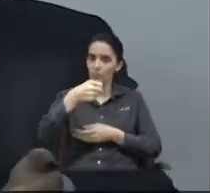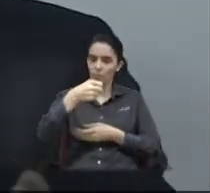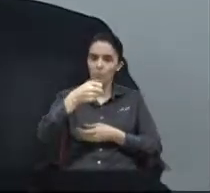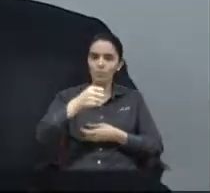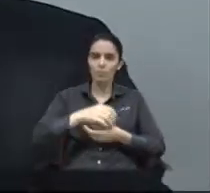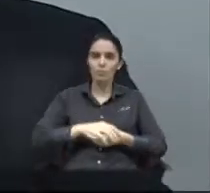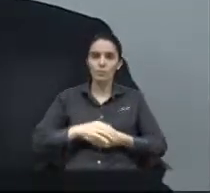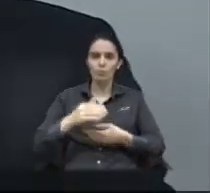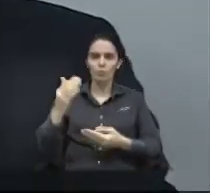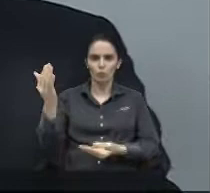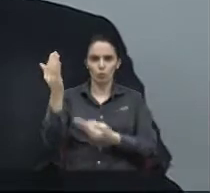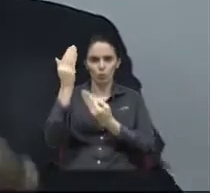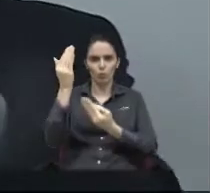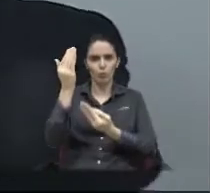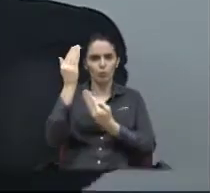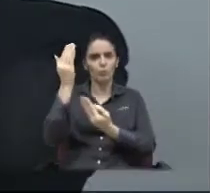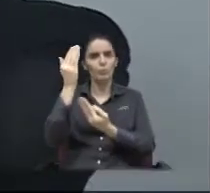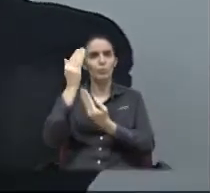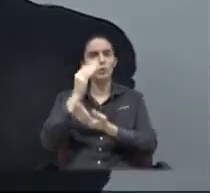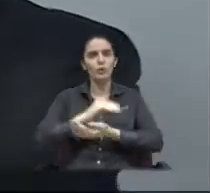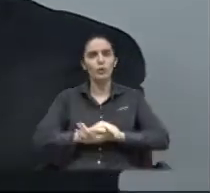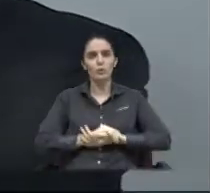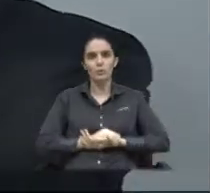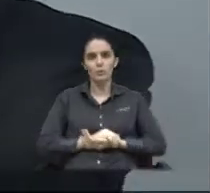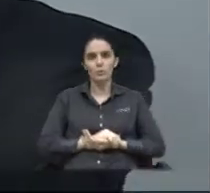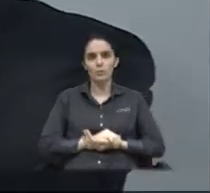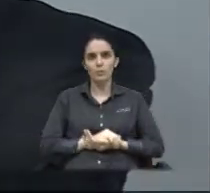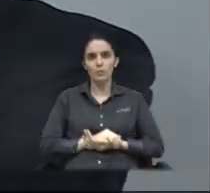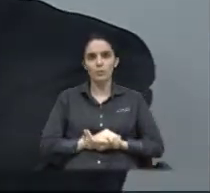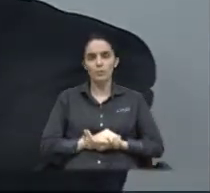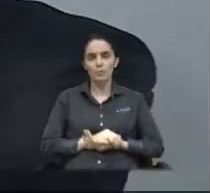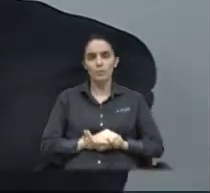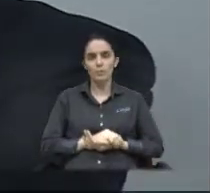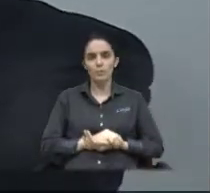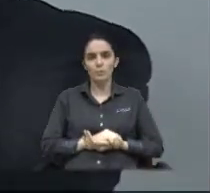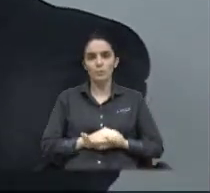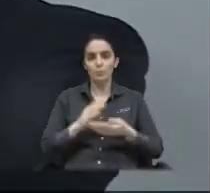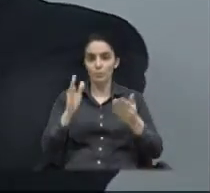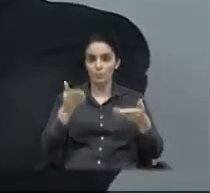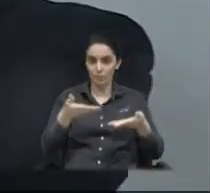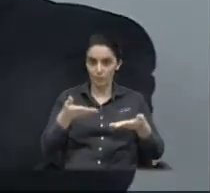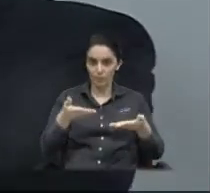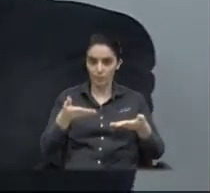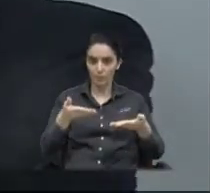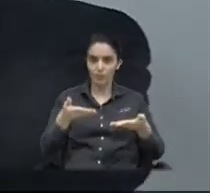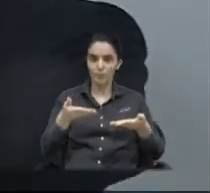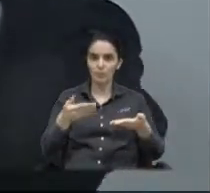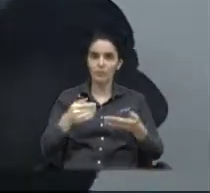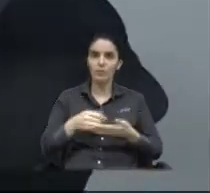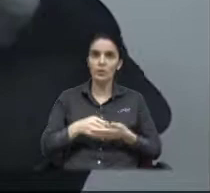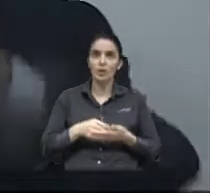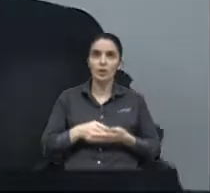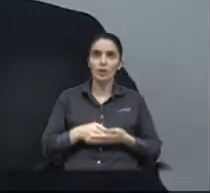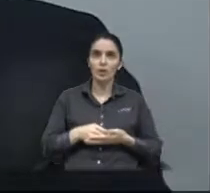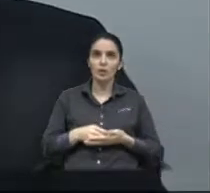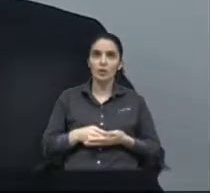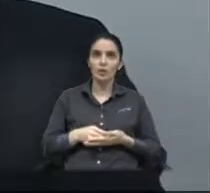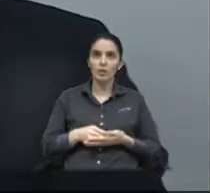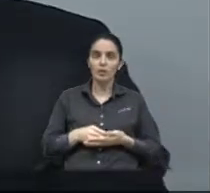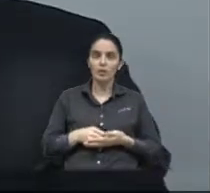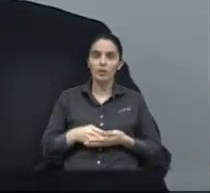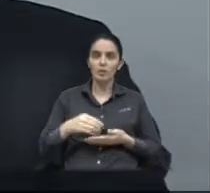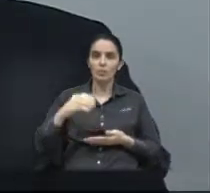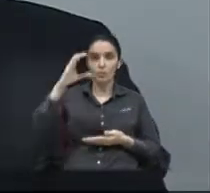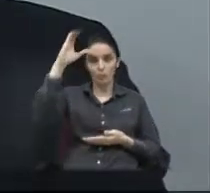com louvor. Ele continua escrevendo a história, agora finalizando como cidadão lhe